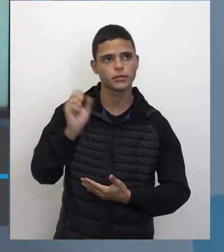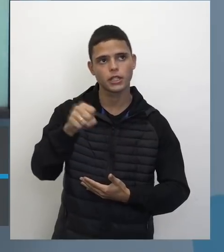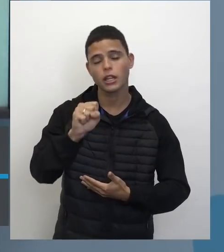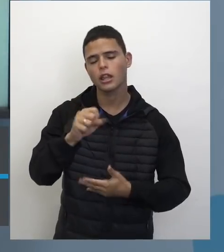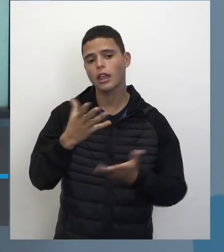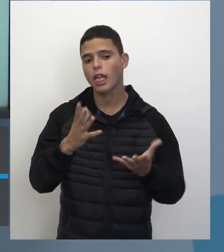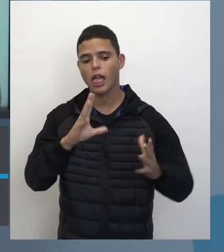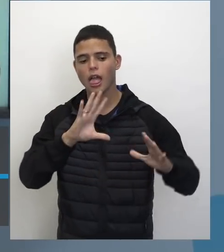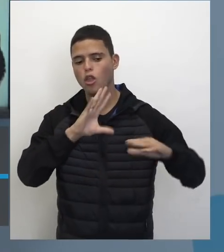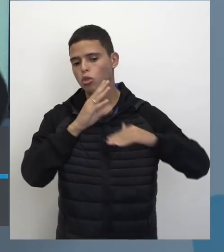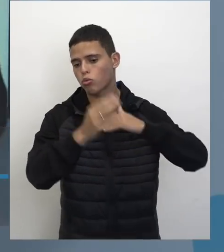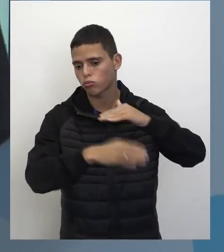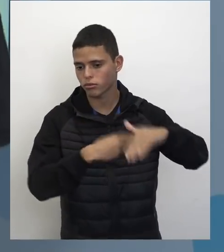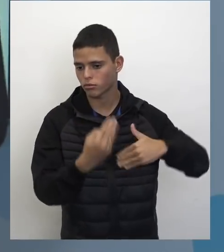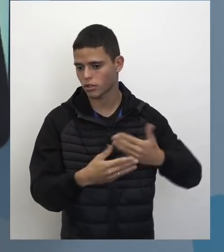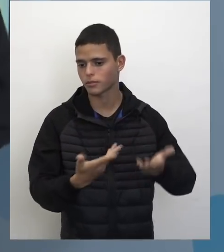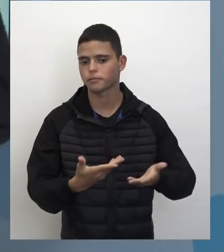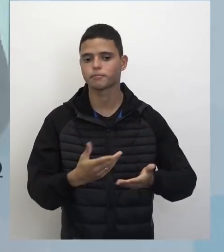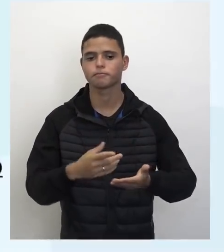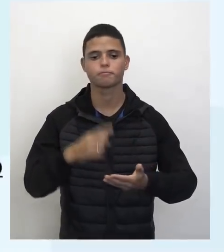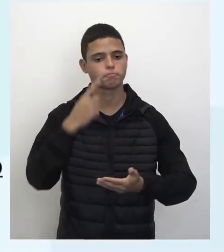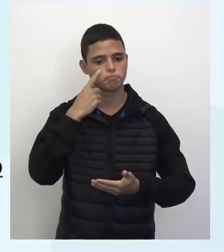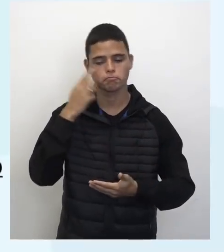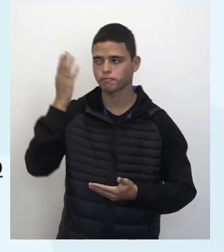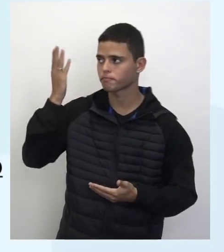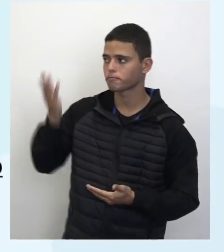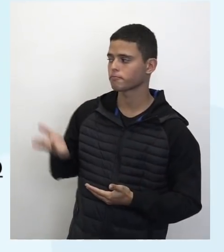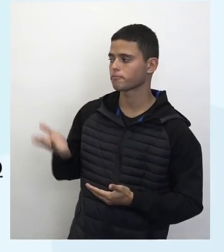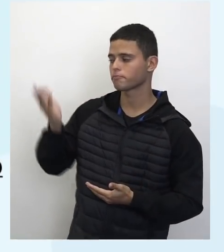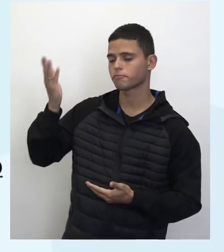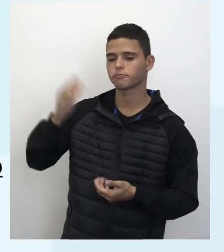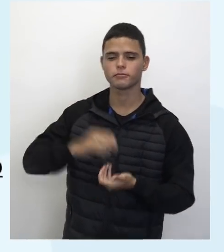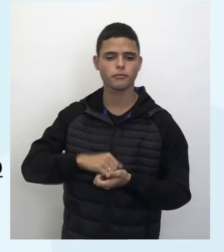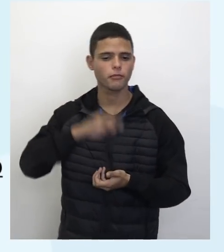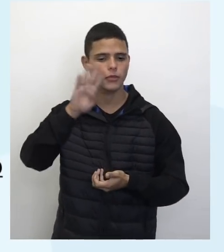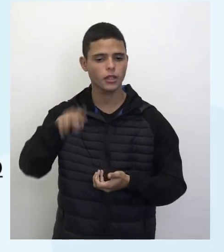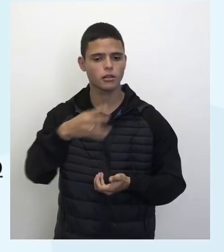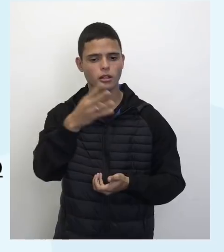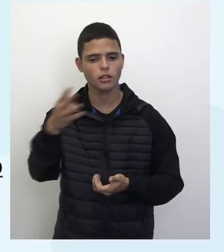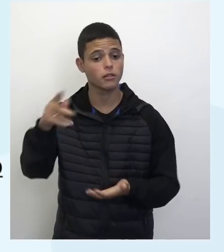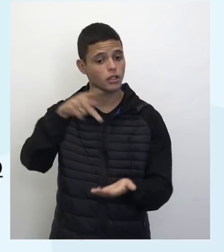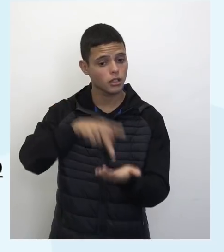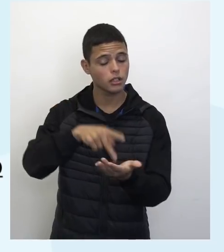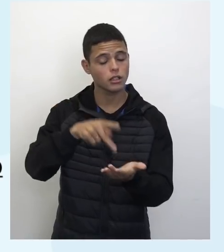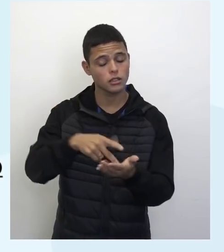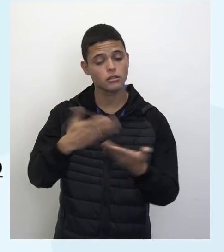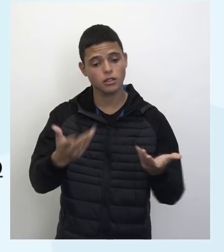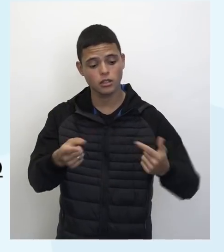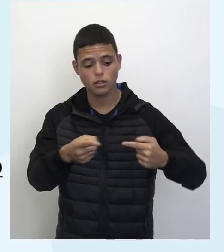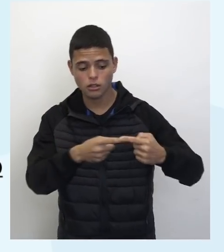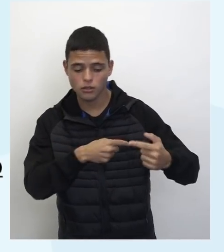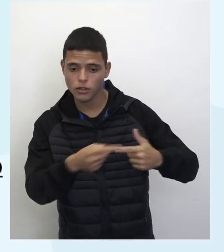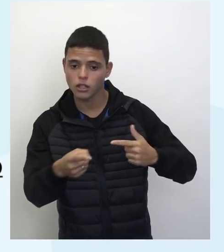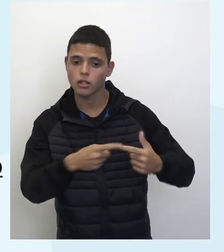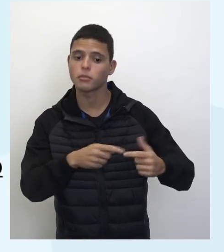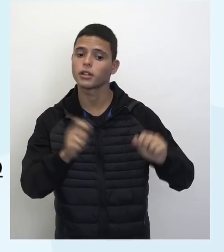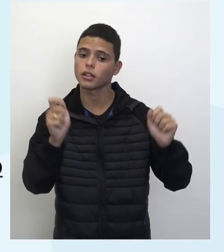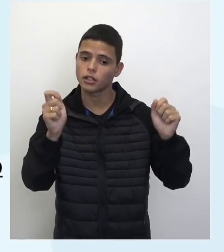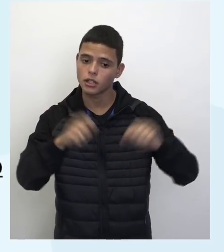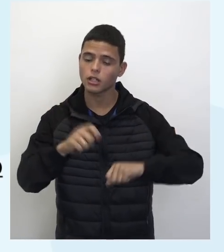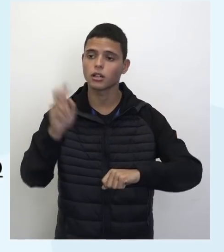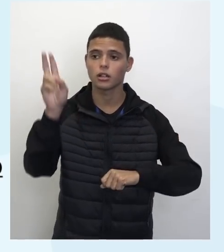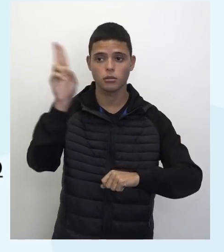junto, misturado. Então, vai aparecer aí na tela para vocês que, na verdade, a tabela da verdade, ela é uma ferramenta, tá? Que ela vai ser utilizada